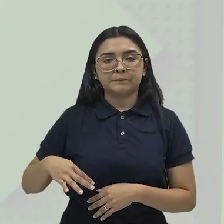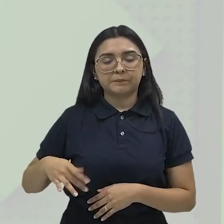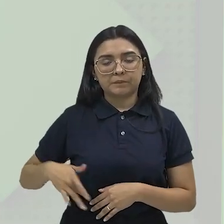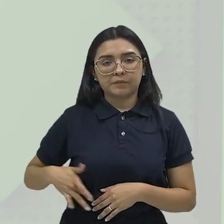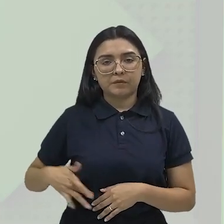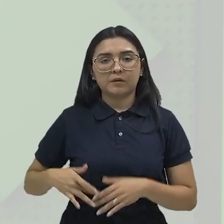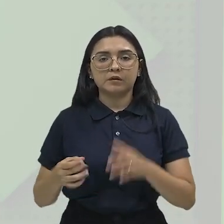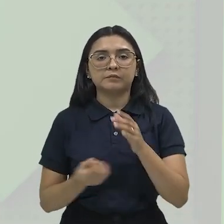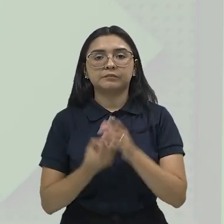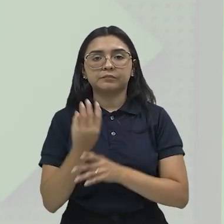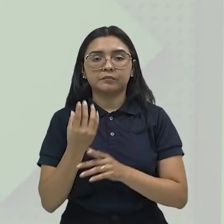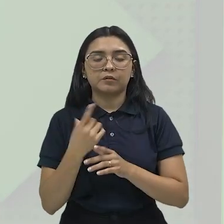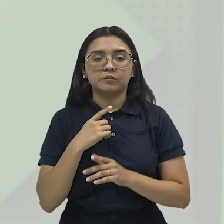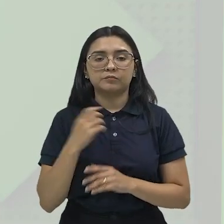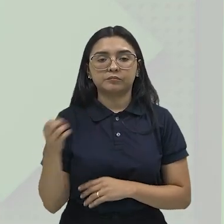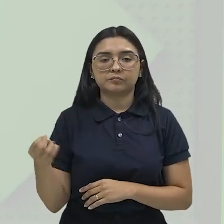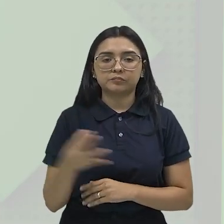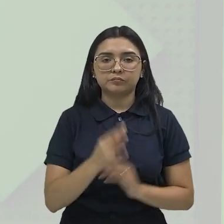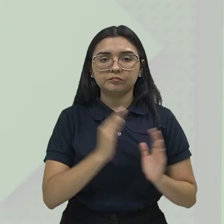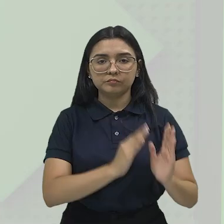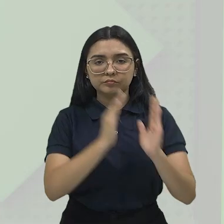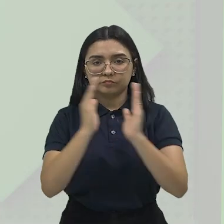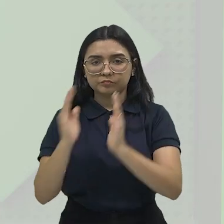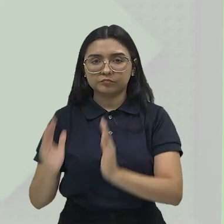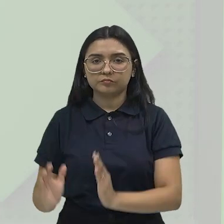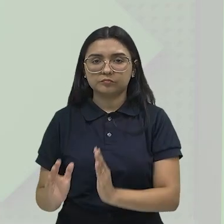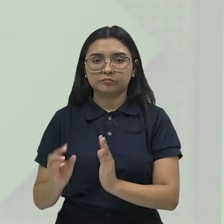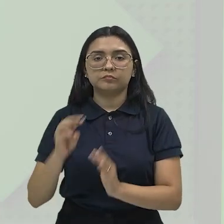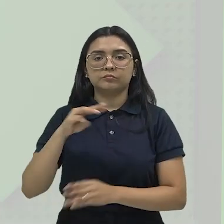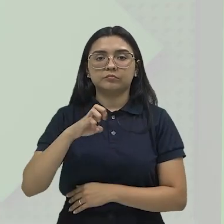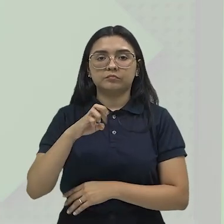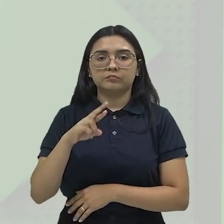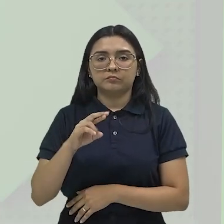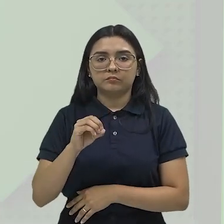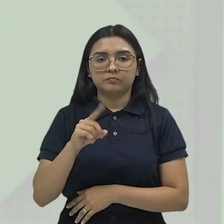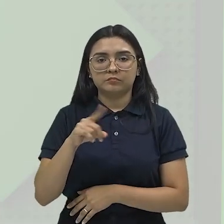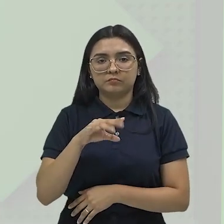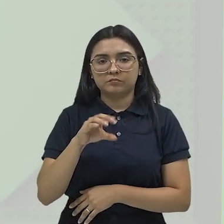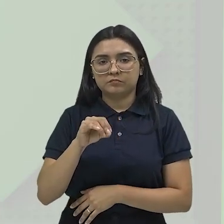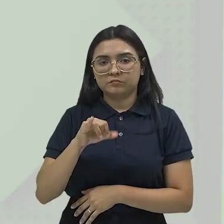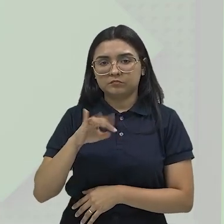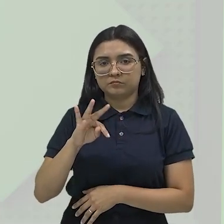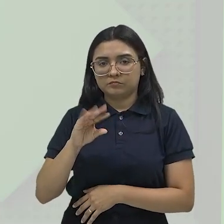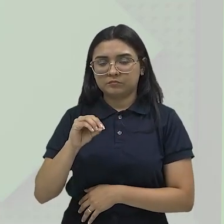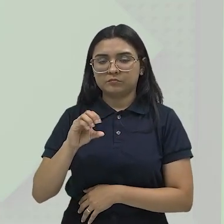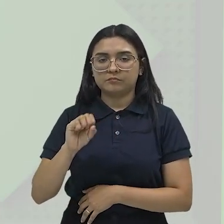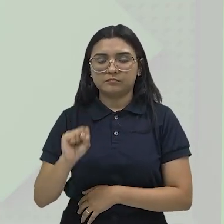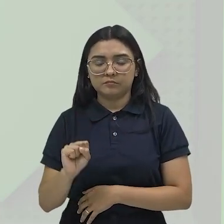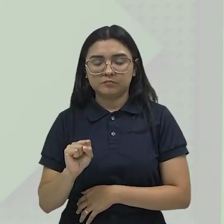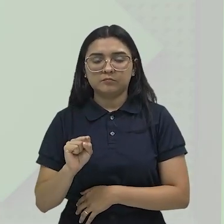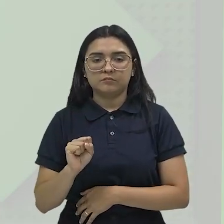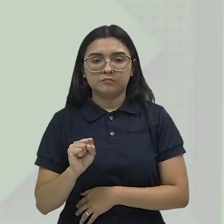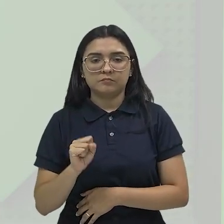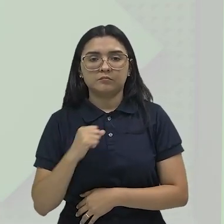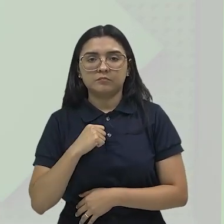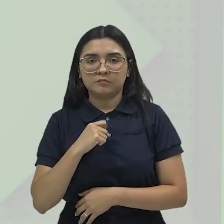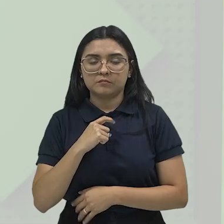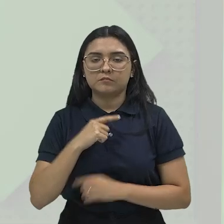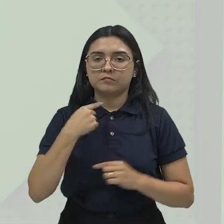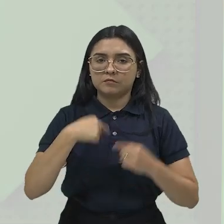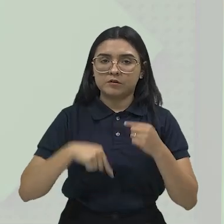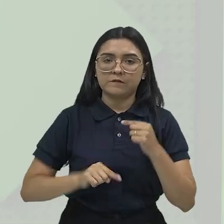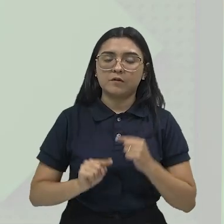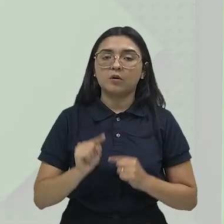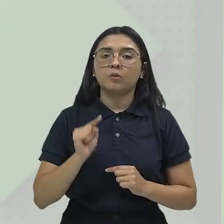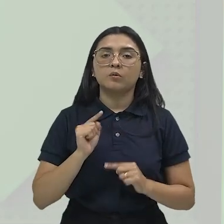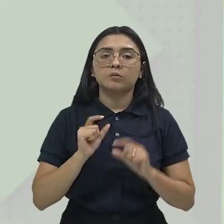um novo estágio do protozoário, que são os merozoítos. Esses merozoítos, eles vão sair do fígado